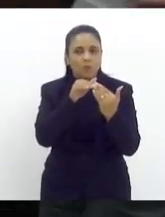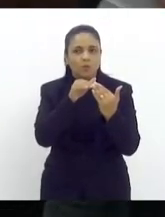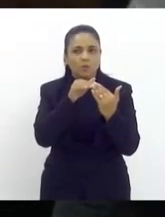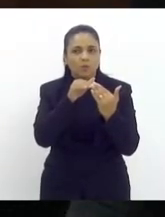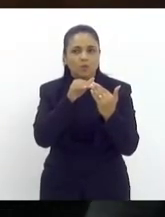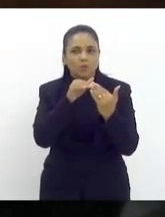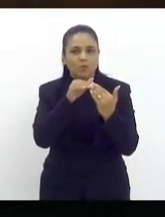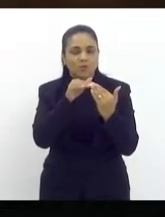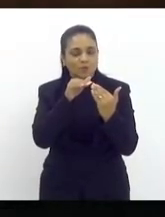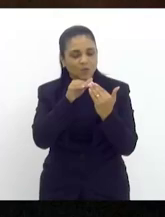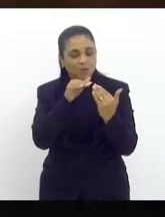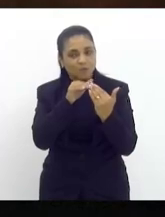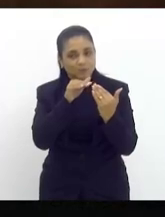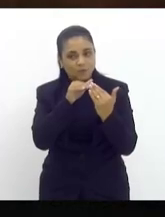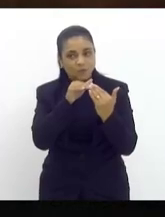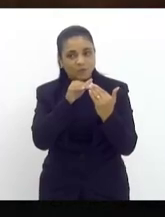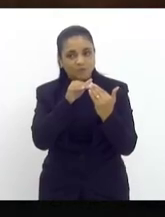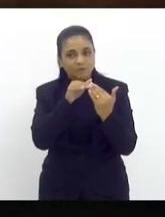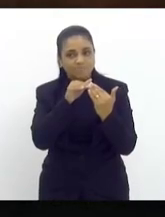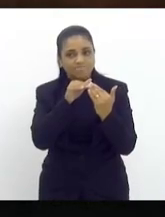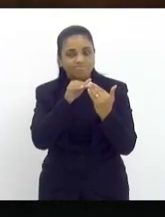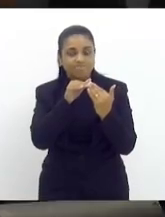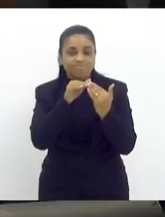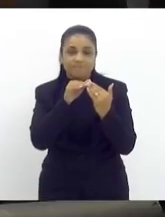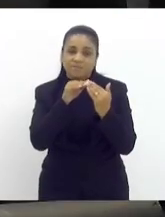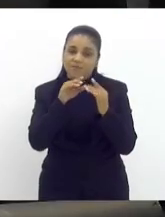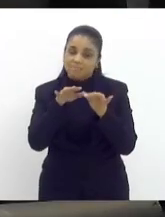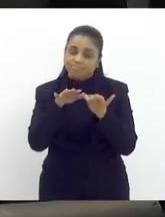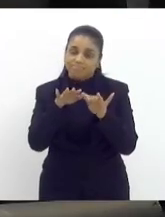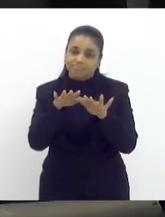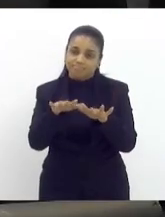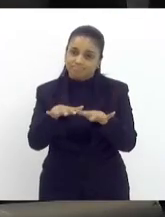A sessão vai encerrar. A sessão vai encerrar.